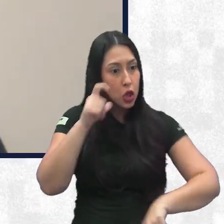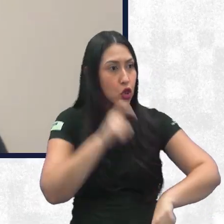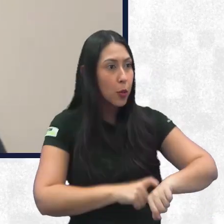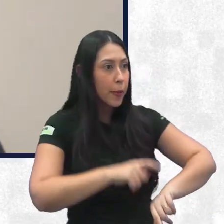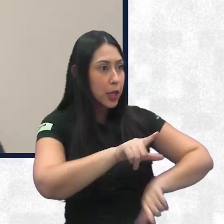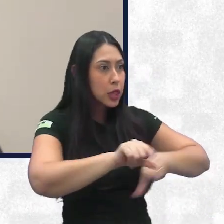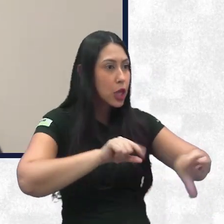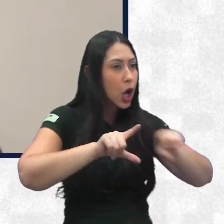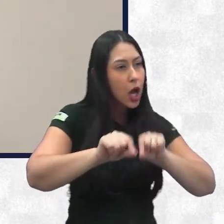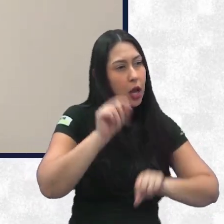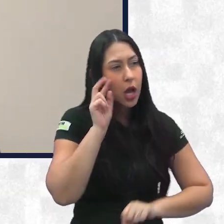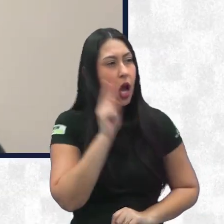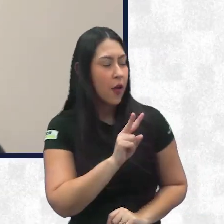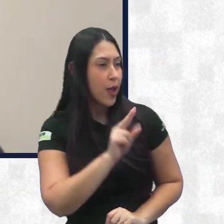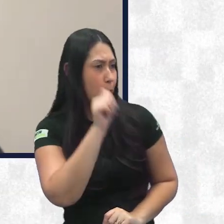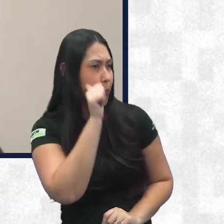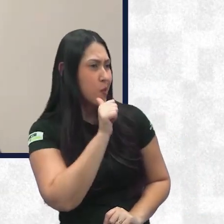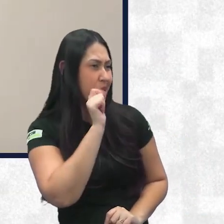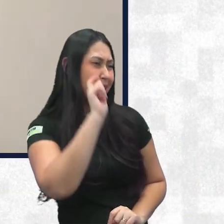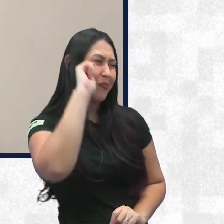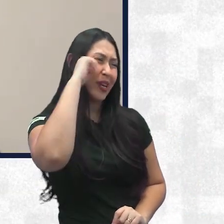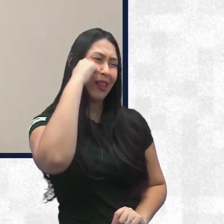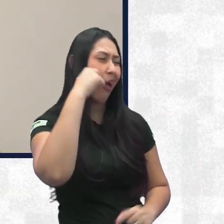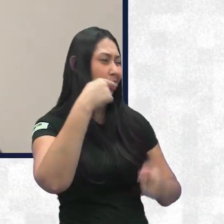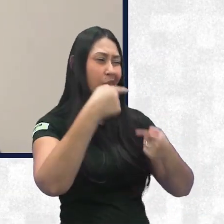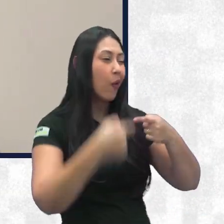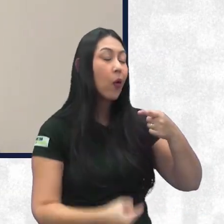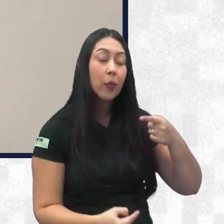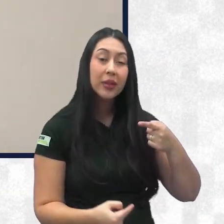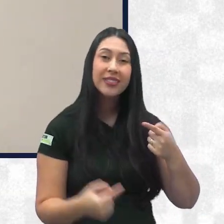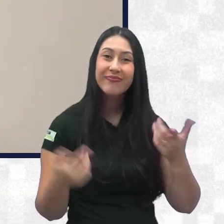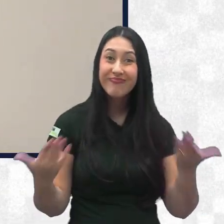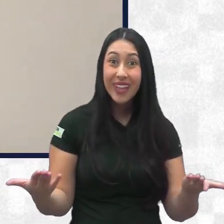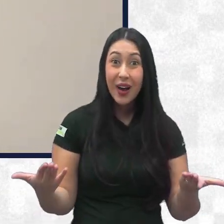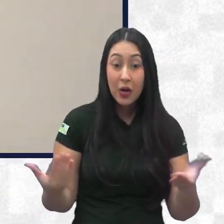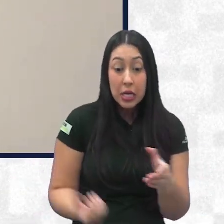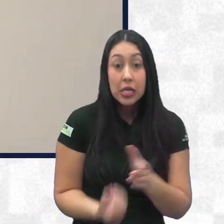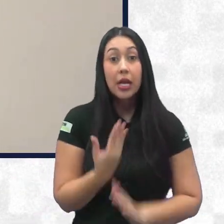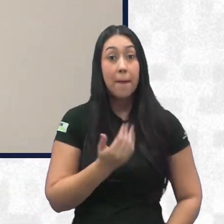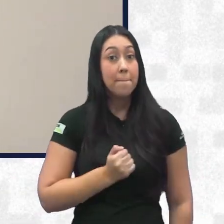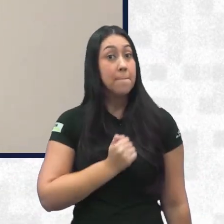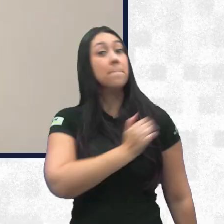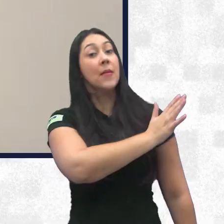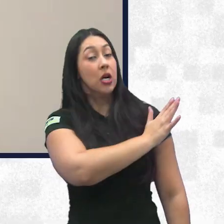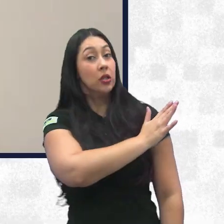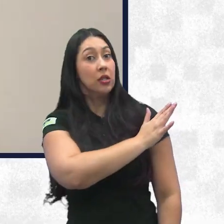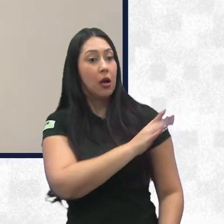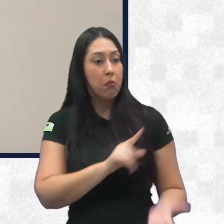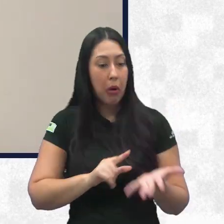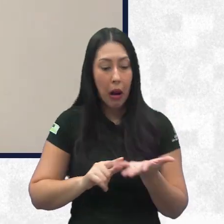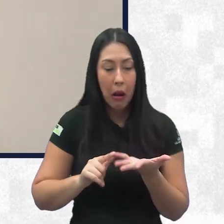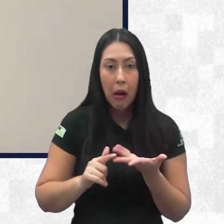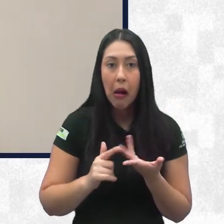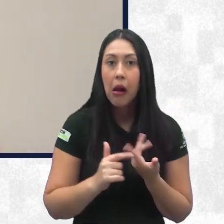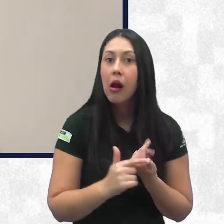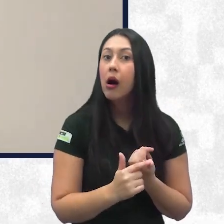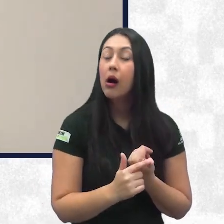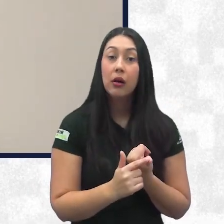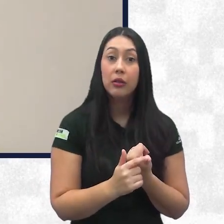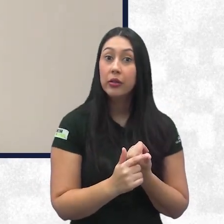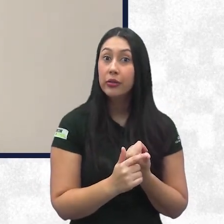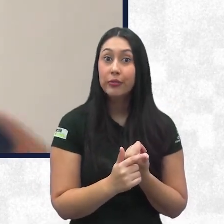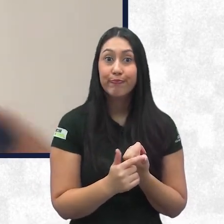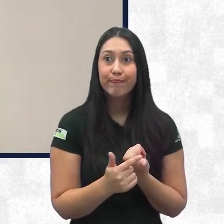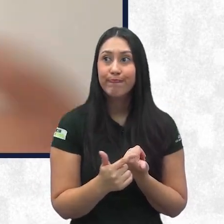que a mulher negra não é adequada. Então, criam-se vieses, né? E aí você tem uma